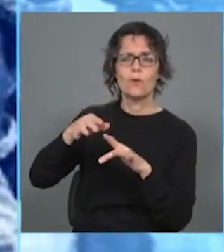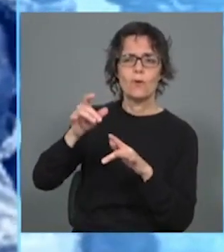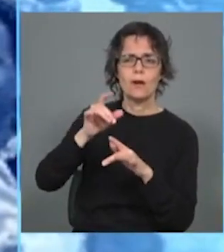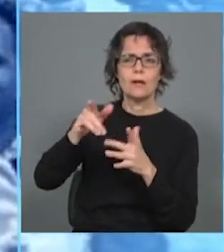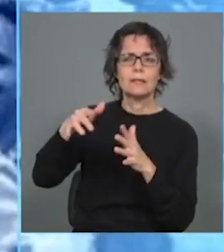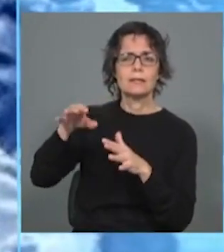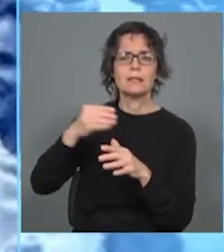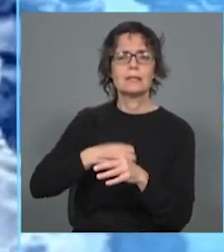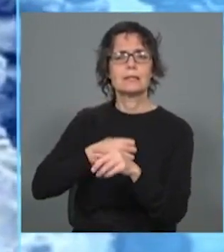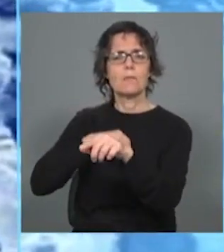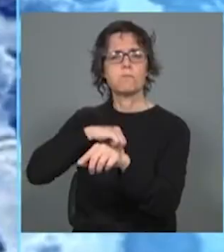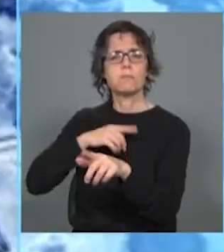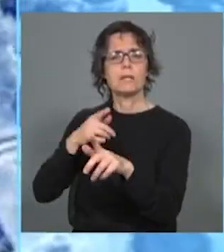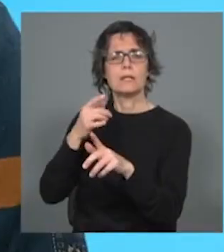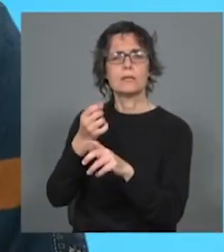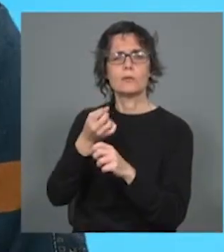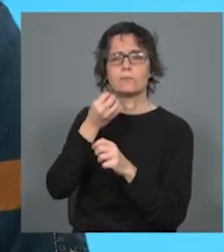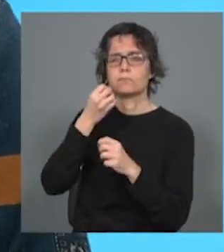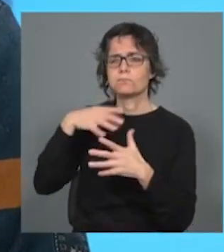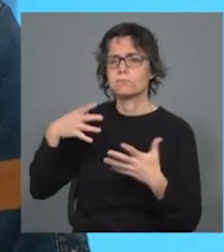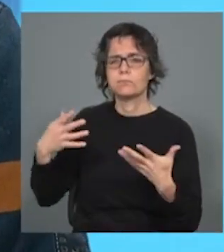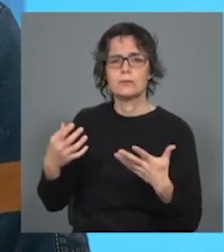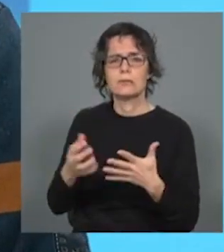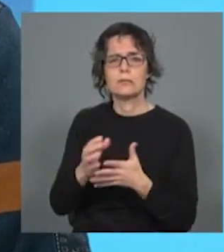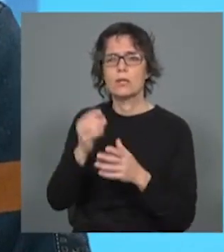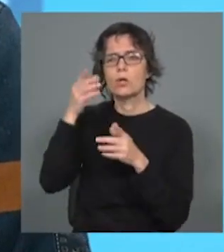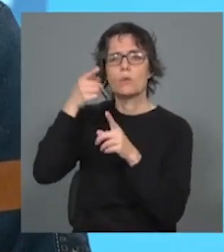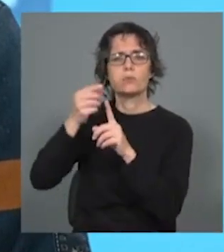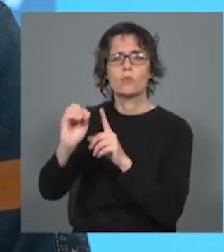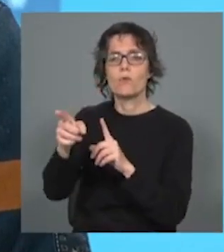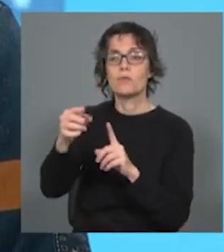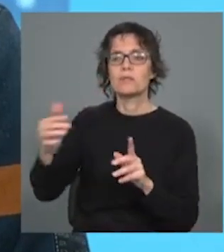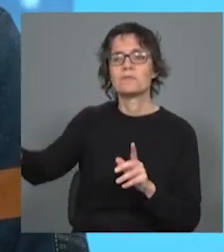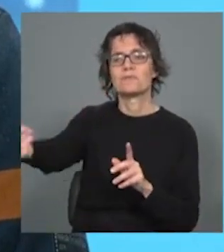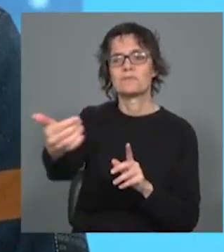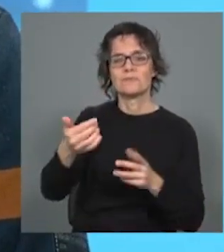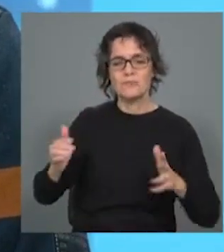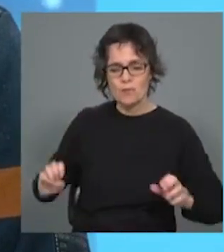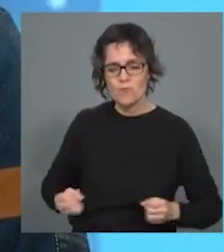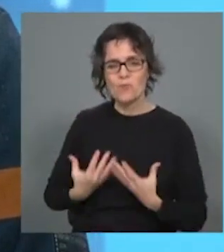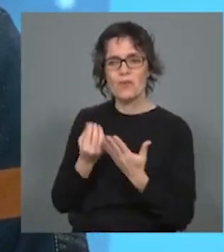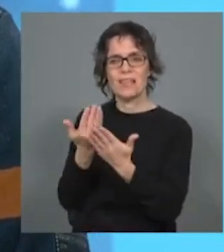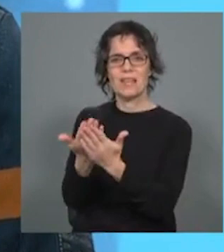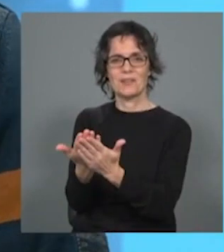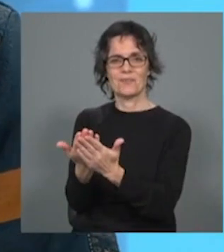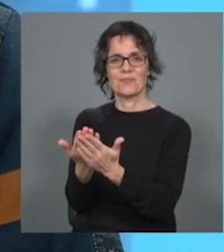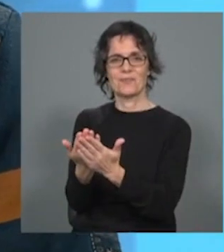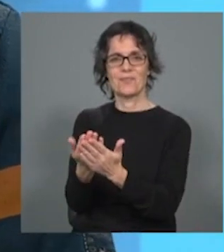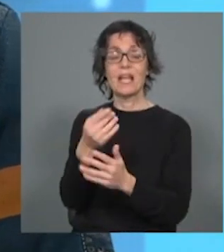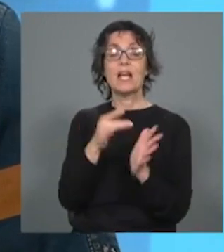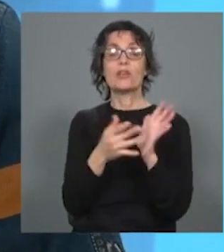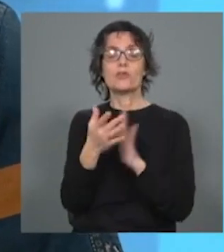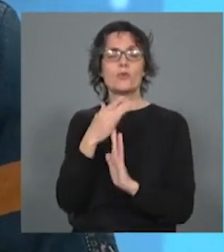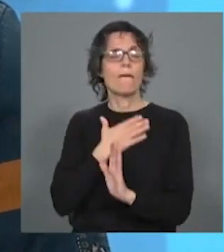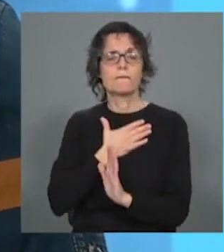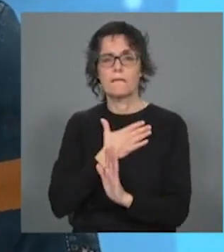central também em todo o texto. Em todo o texto. E é um encontro único. Ou seja, Jesus gosta de se